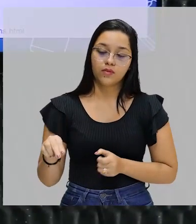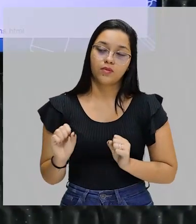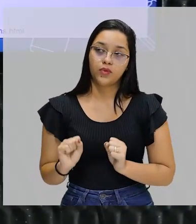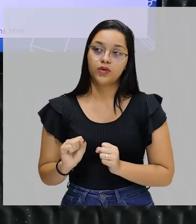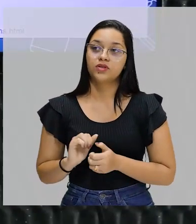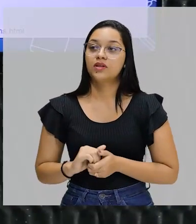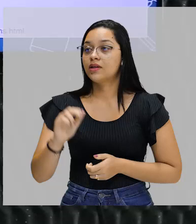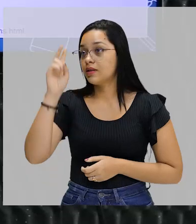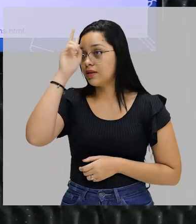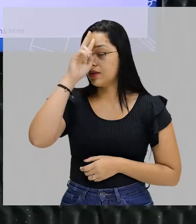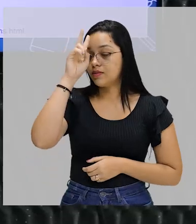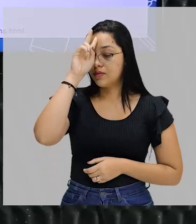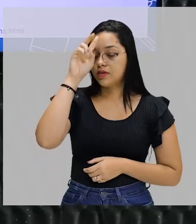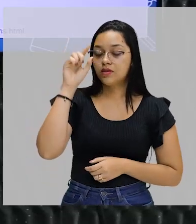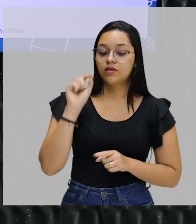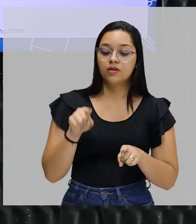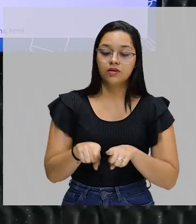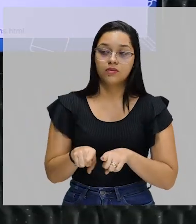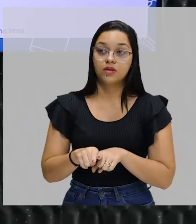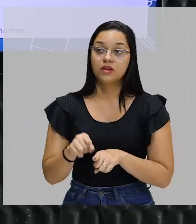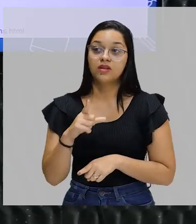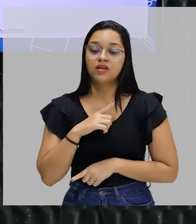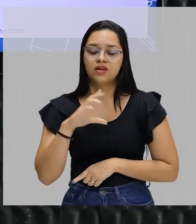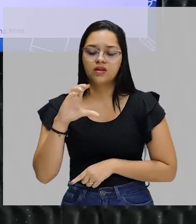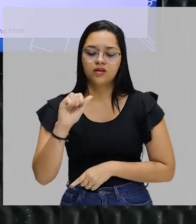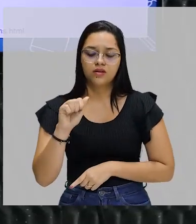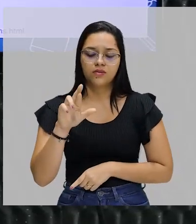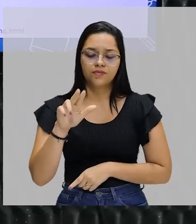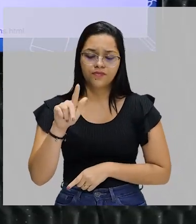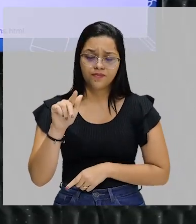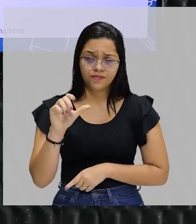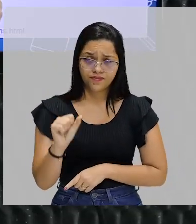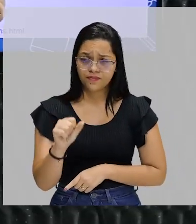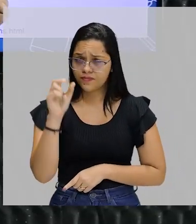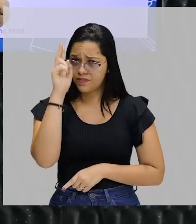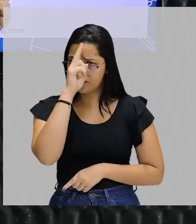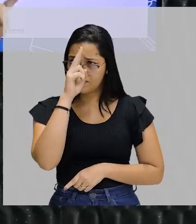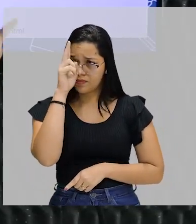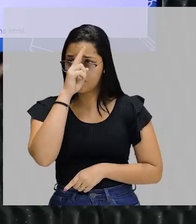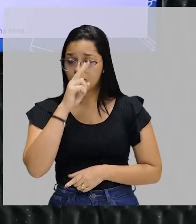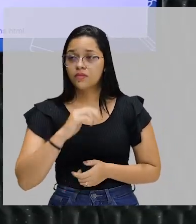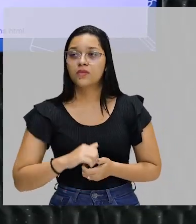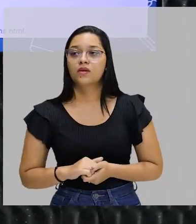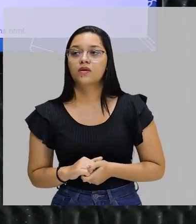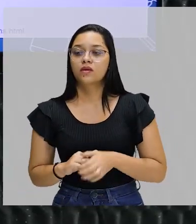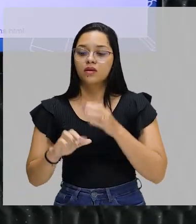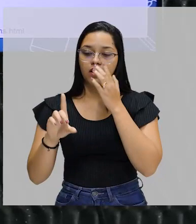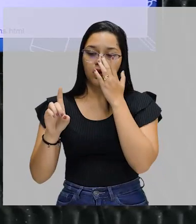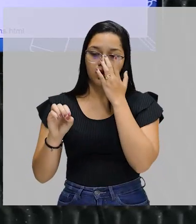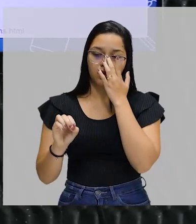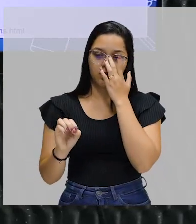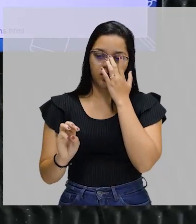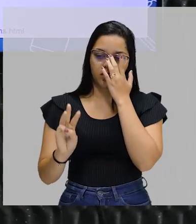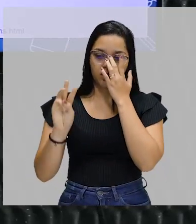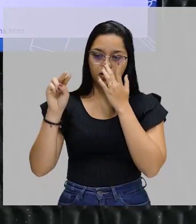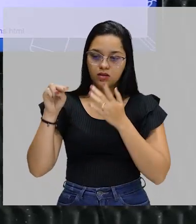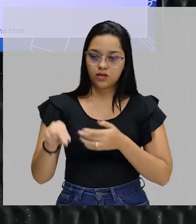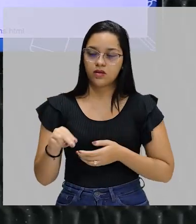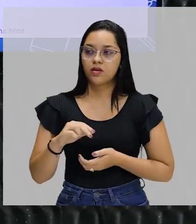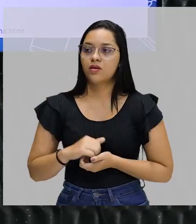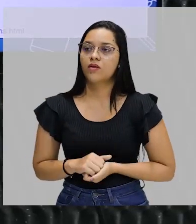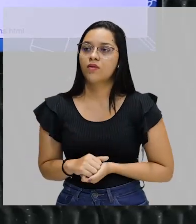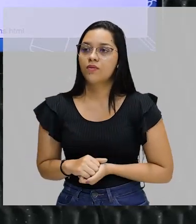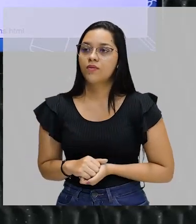down. Lembrando que essas partículas elas também trazem cargas, certo? Lembra? A partícula down,